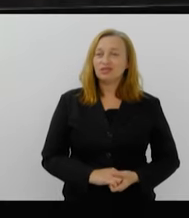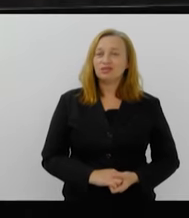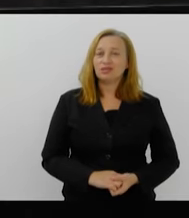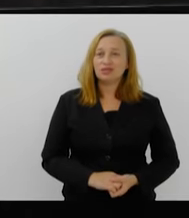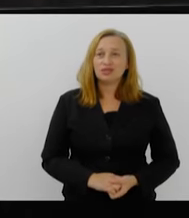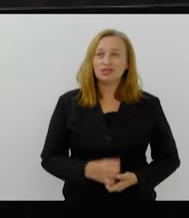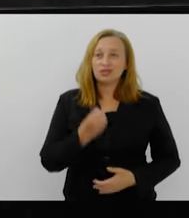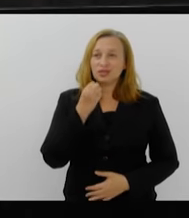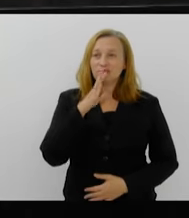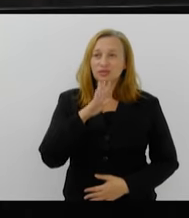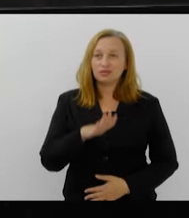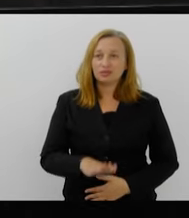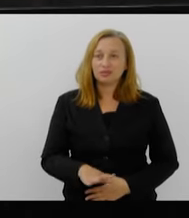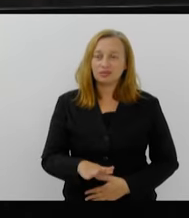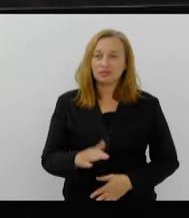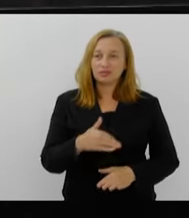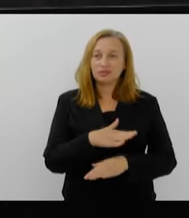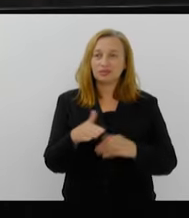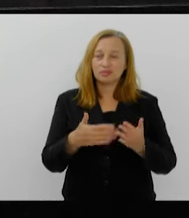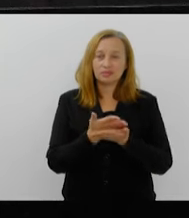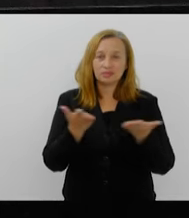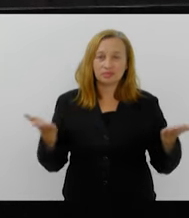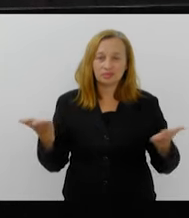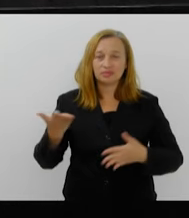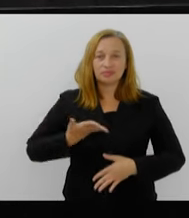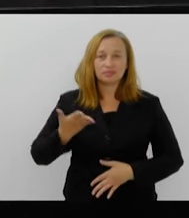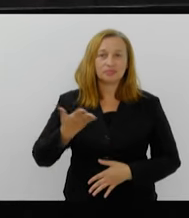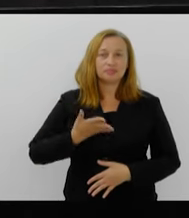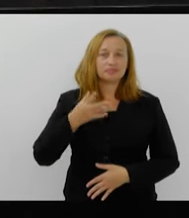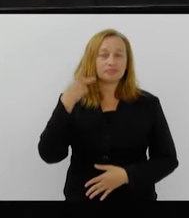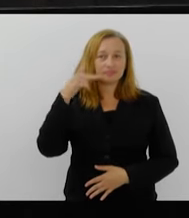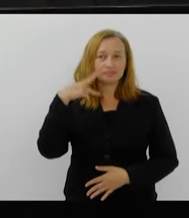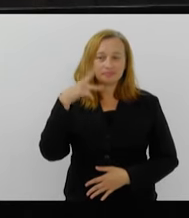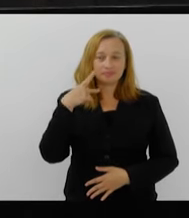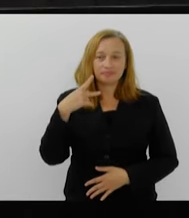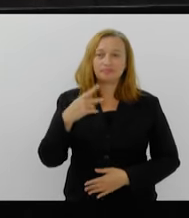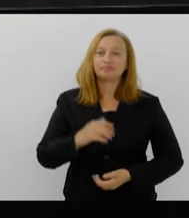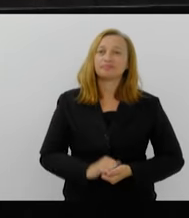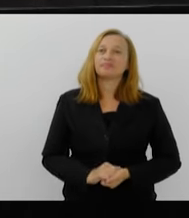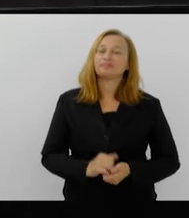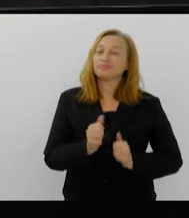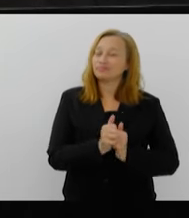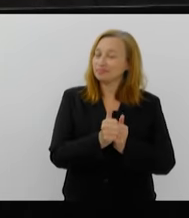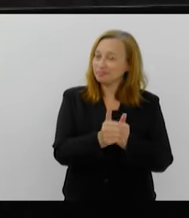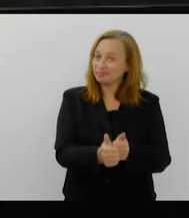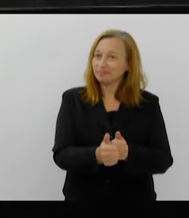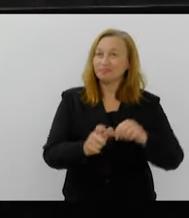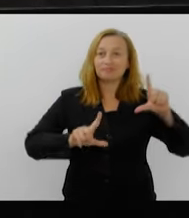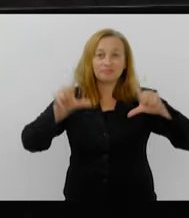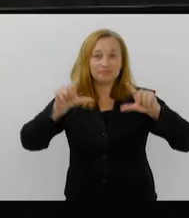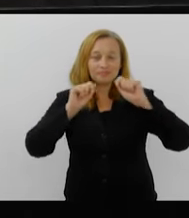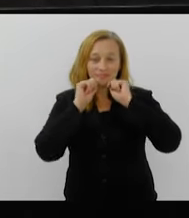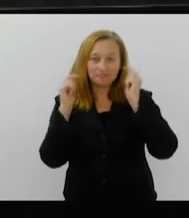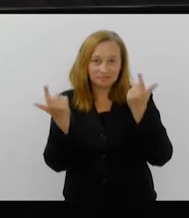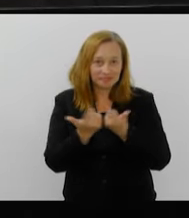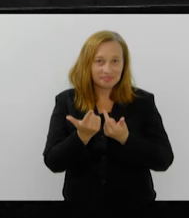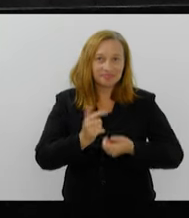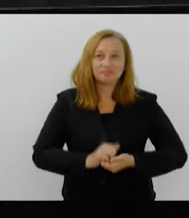Olá, boa tarde a todas e todos os colegas parlamentares, aquelas e aqueles que nos acompanham pela TV